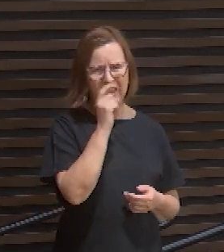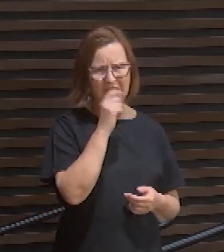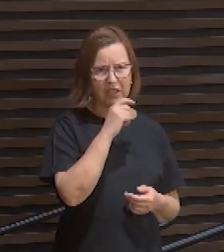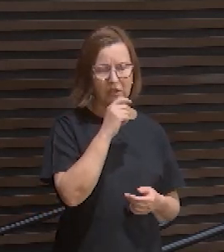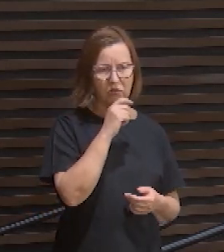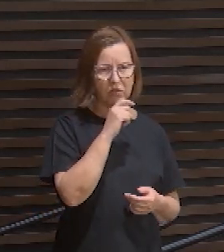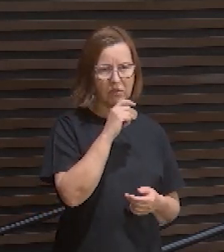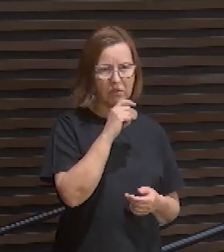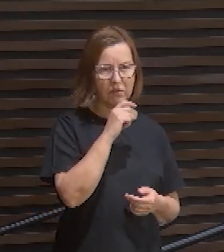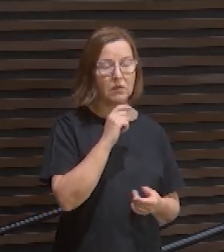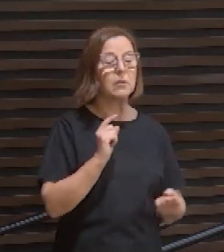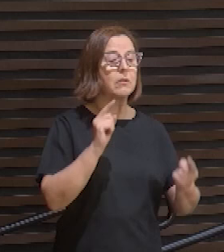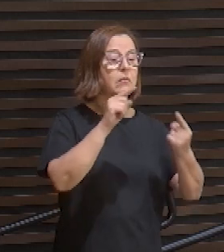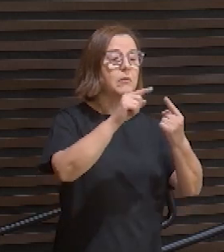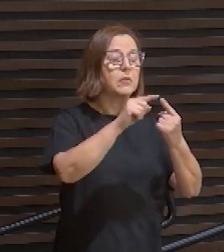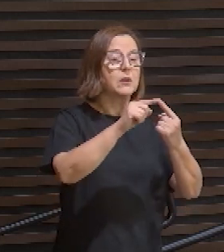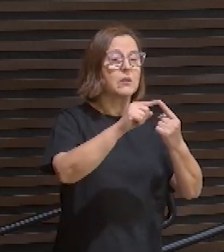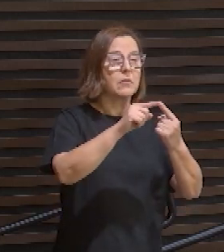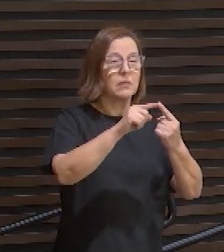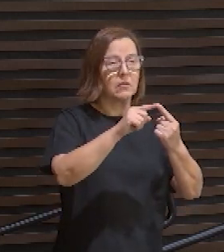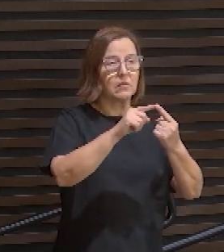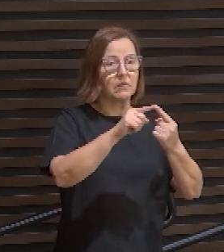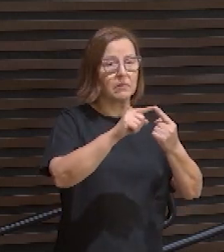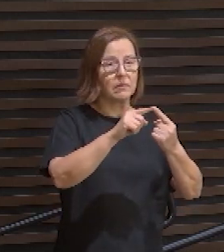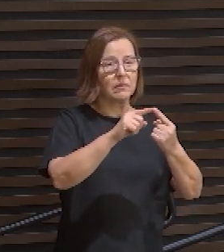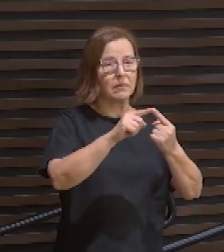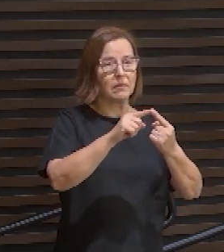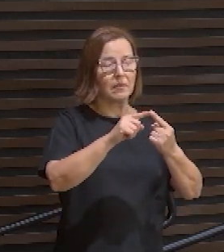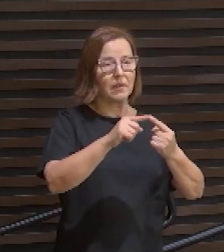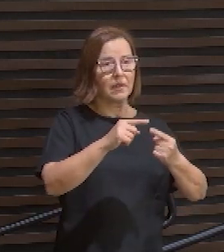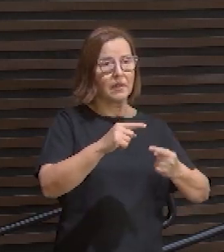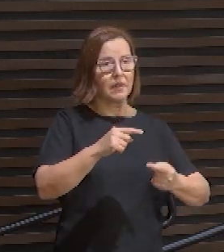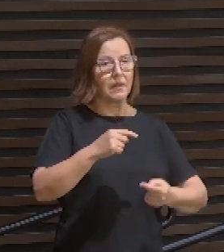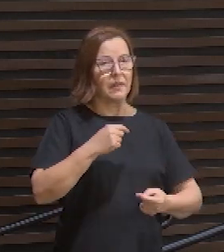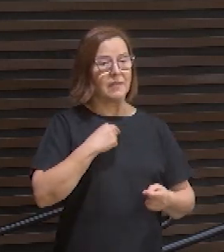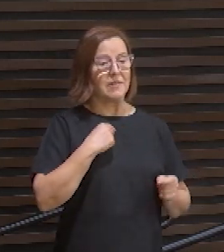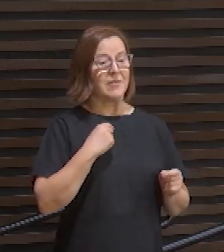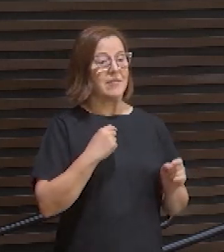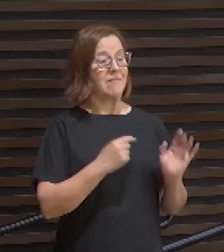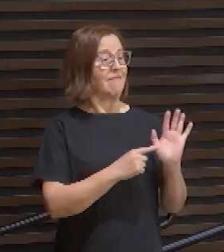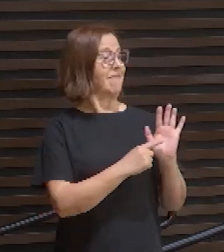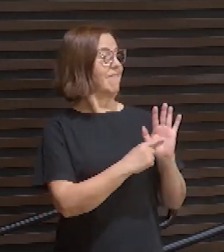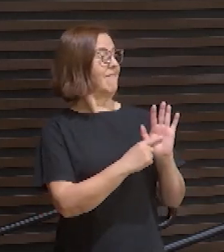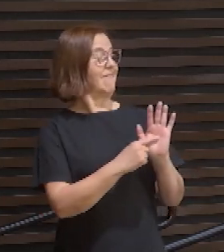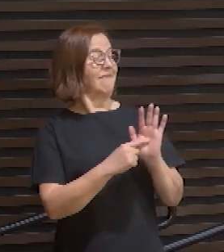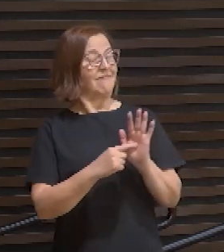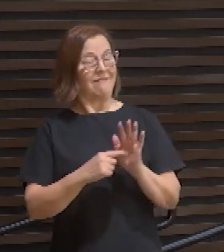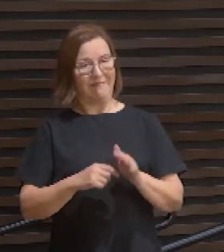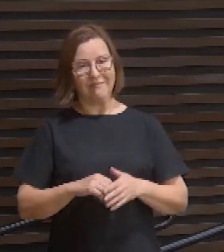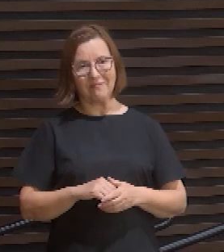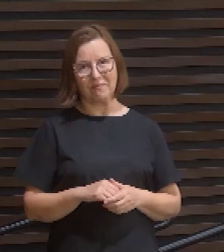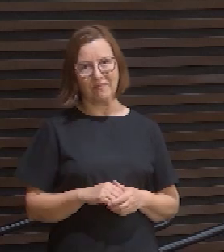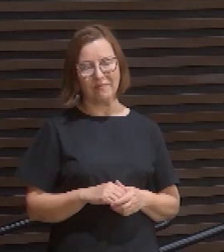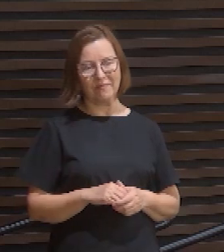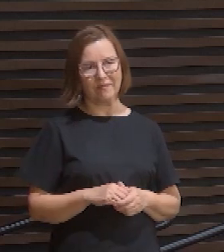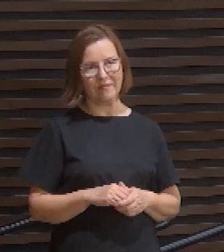com o objetivo de obter benefício próprio, é ou não é? Mas nesse caso aqui,